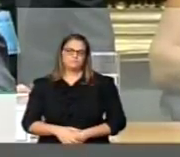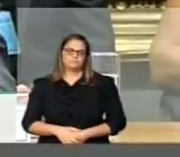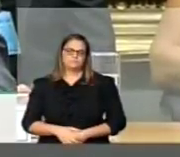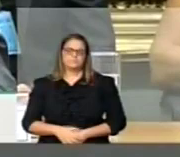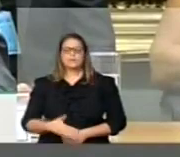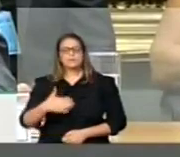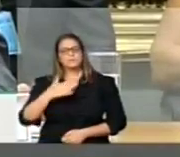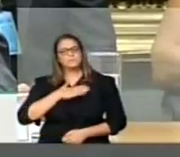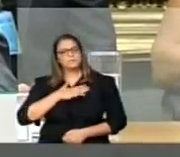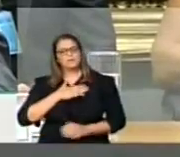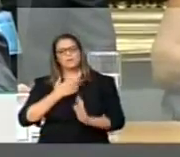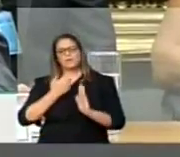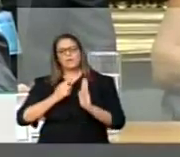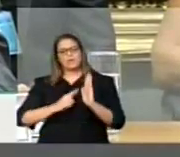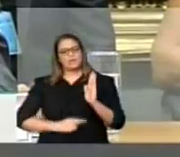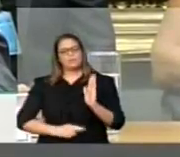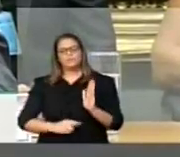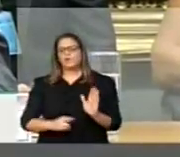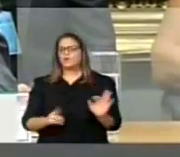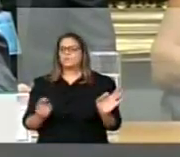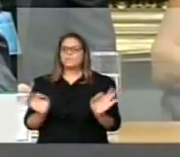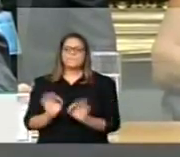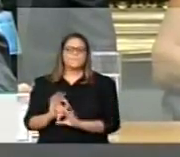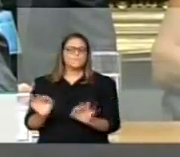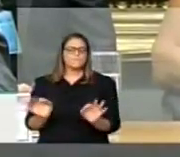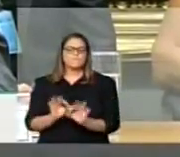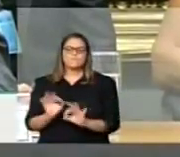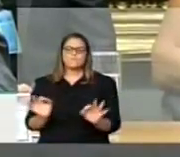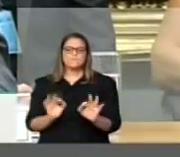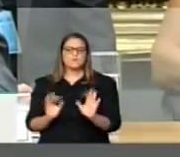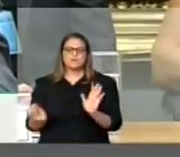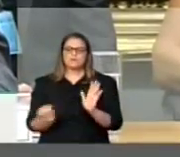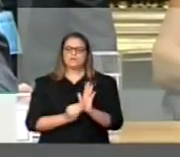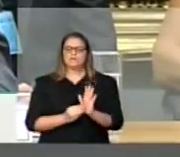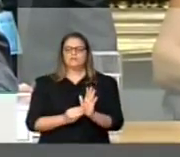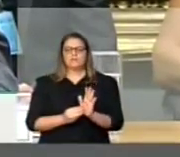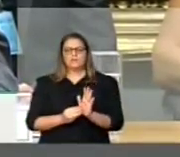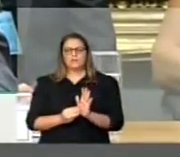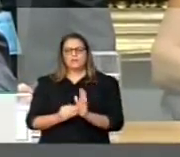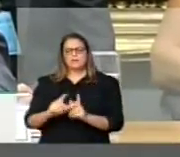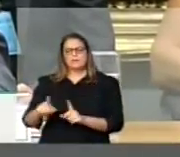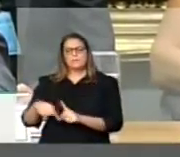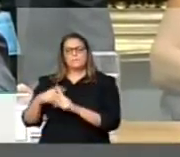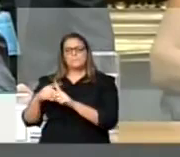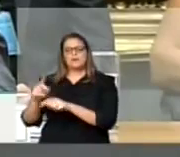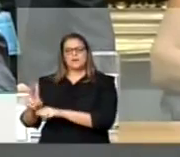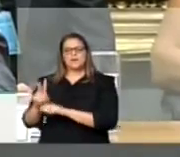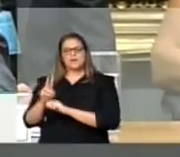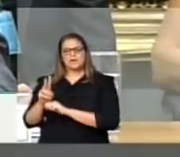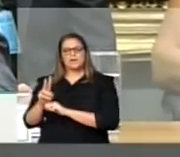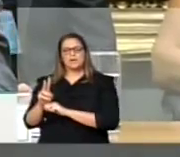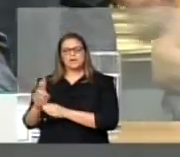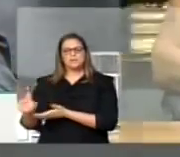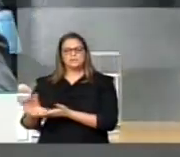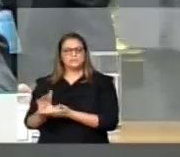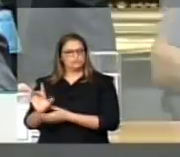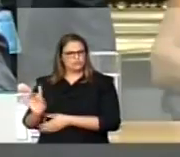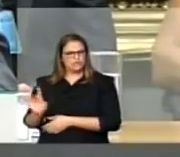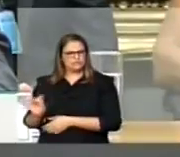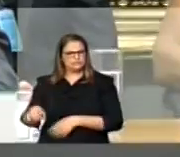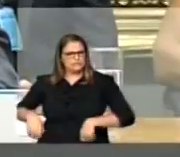meu relatório afirmou que a abertura de crédito suplementar por si só aumenta gasto público.